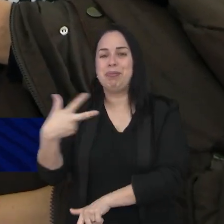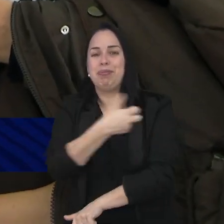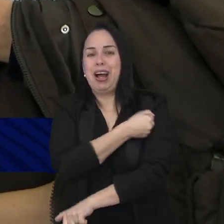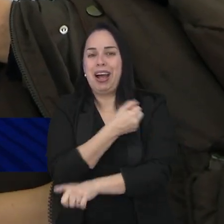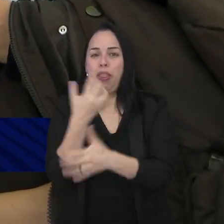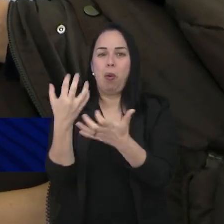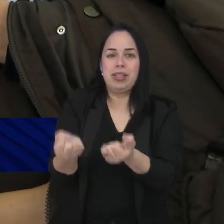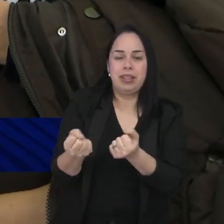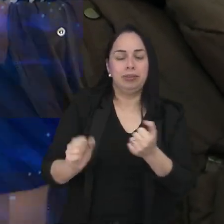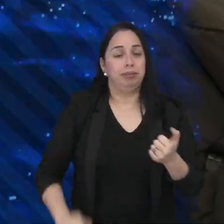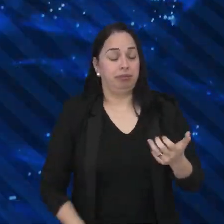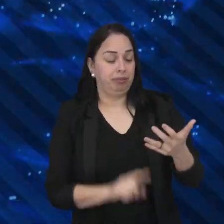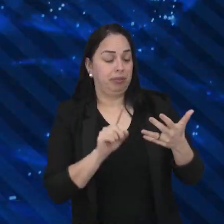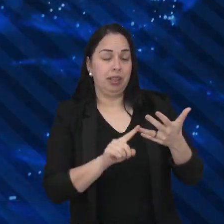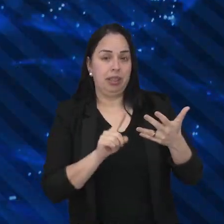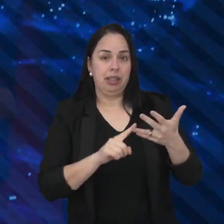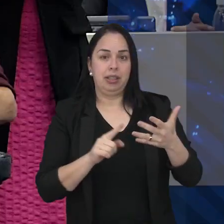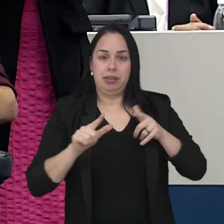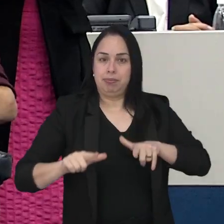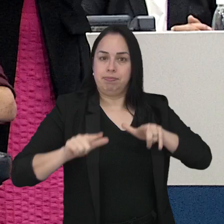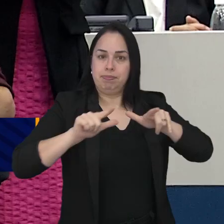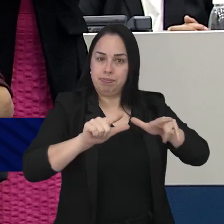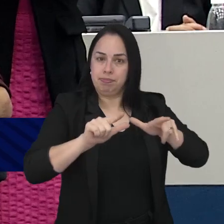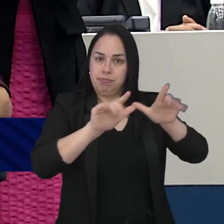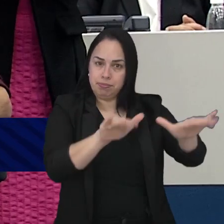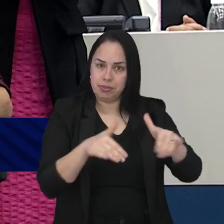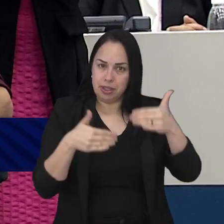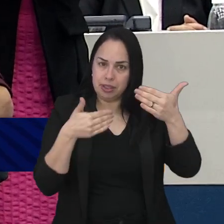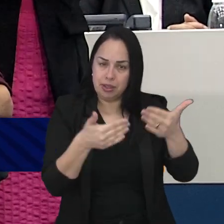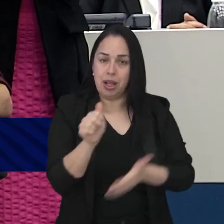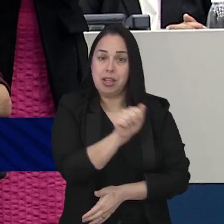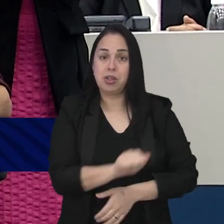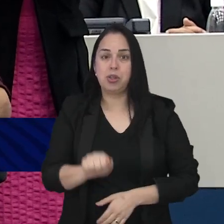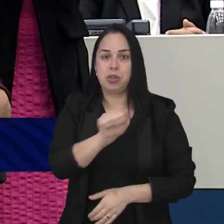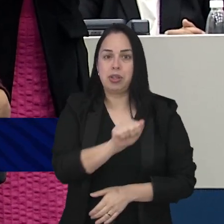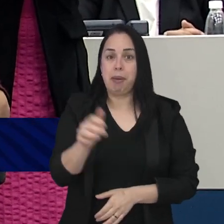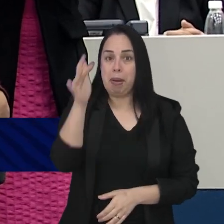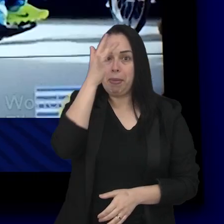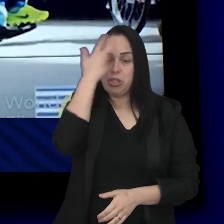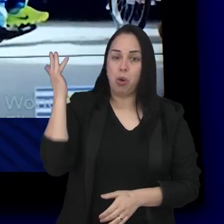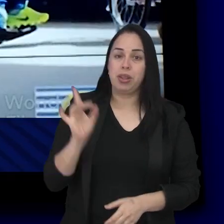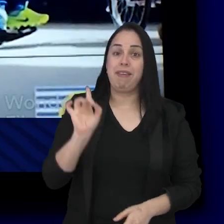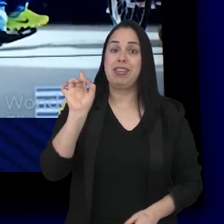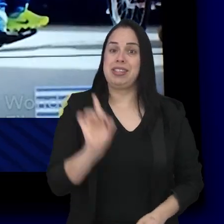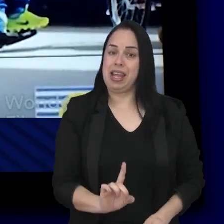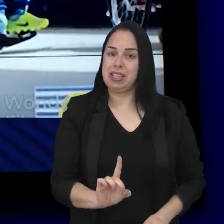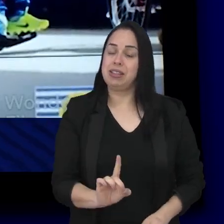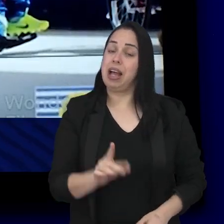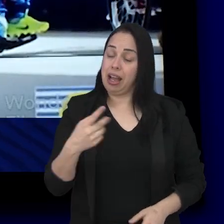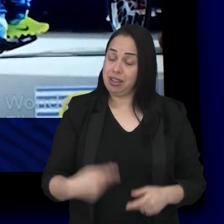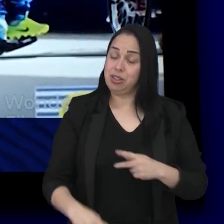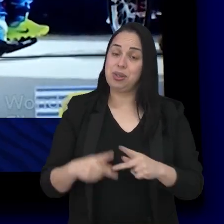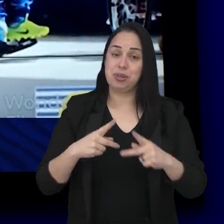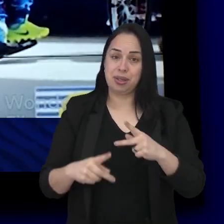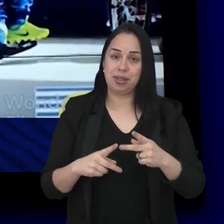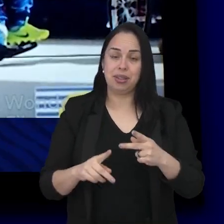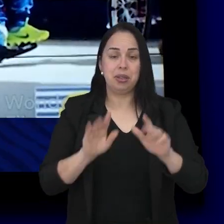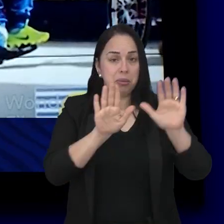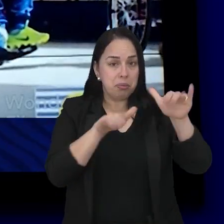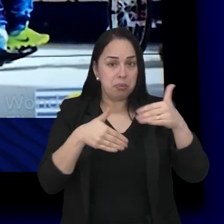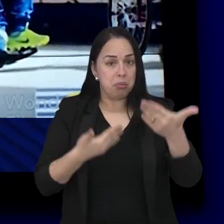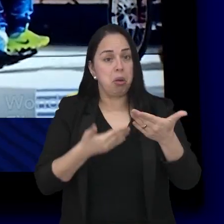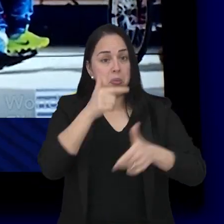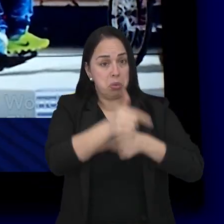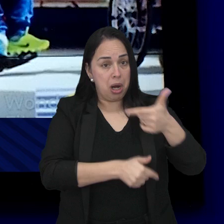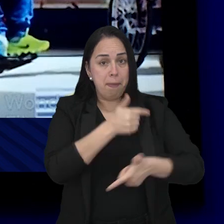baixa procura pelas vacinas. Câmara concede medalha de mérito legislativo à Associação das Pessoas Portadoras de Deficiência em São